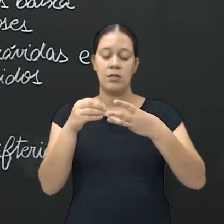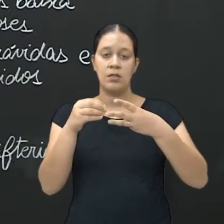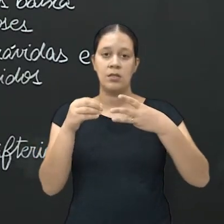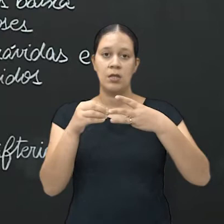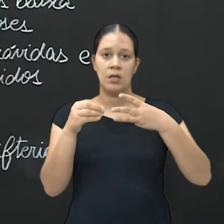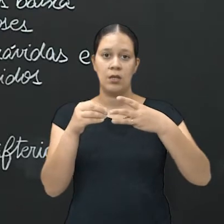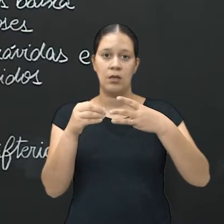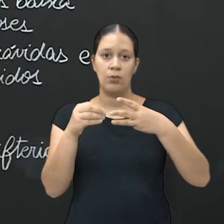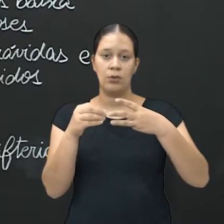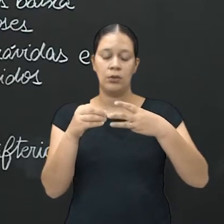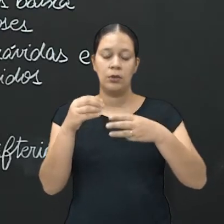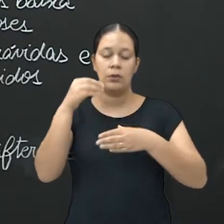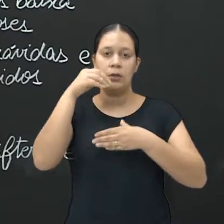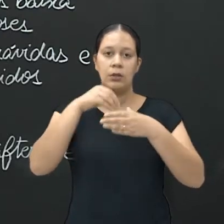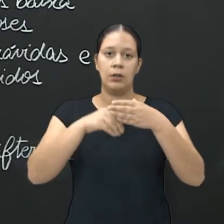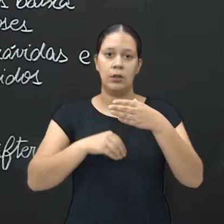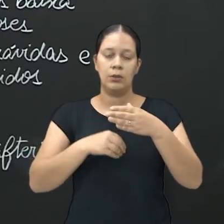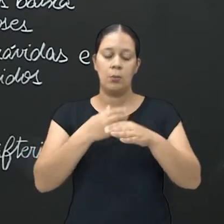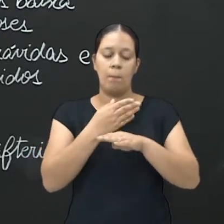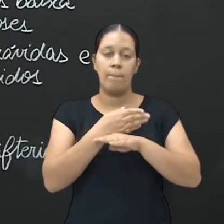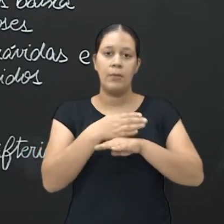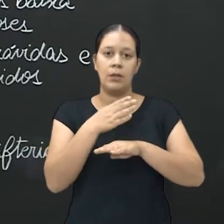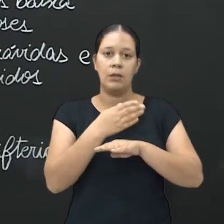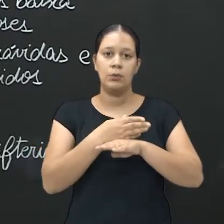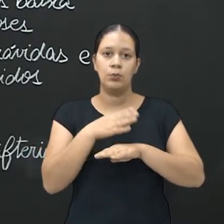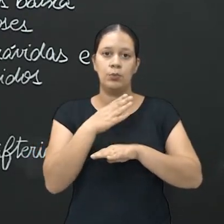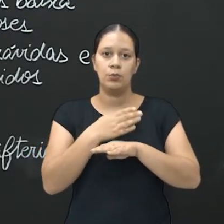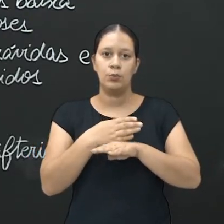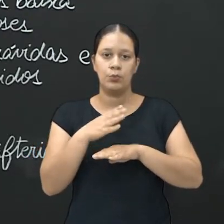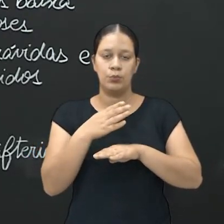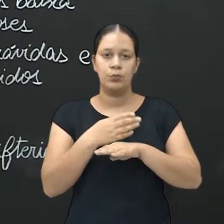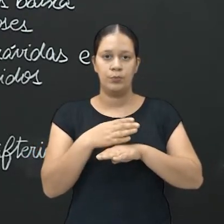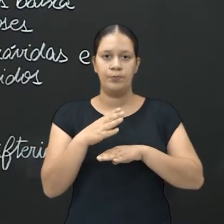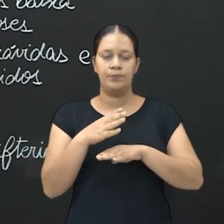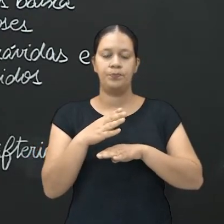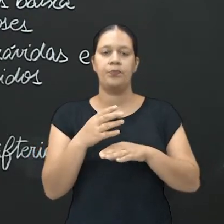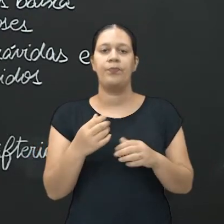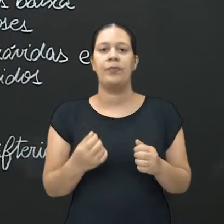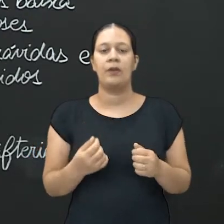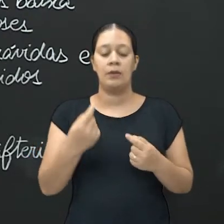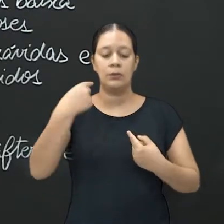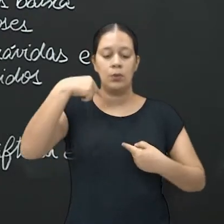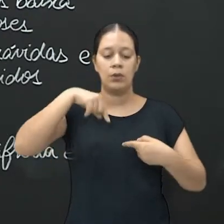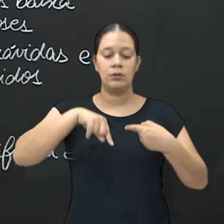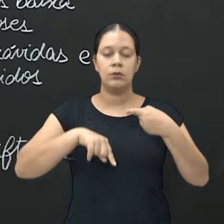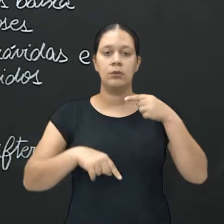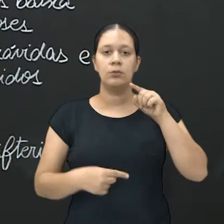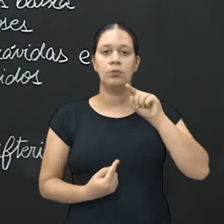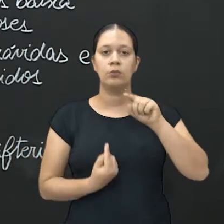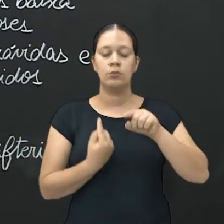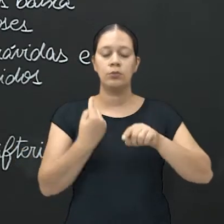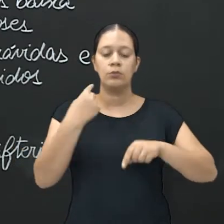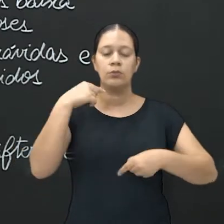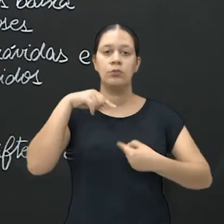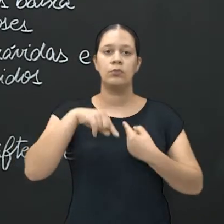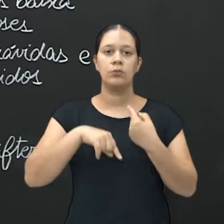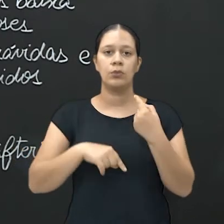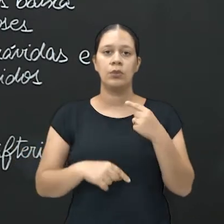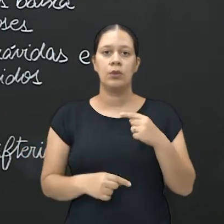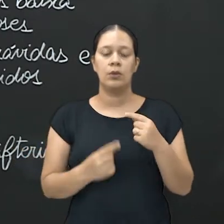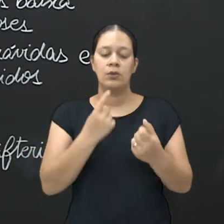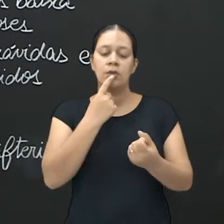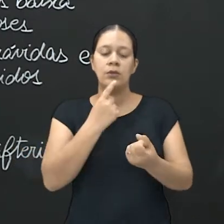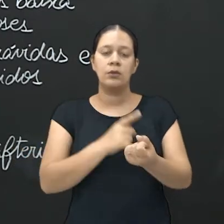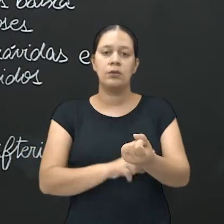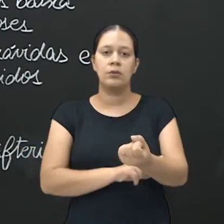os glóbulos brancos, que são as células de defesa, elas vão em direção, pela nossa circulação sanguínea, elas vão em direção a esse micro-organismo,